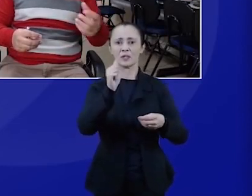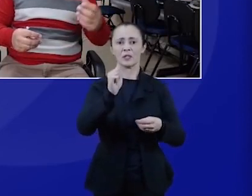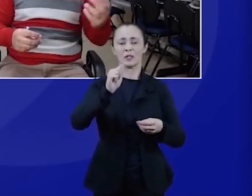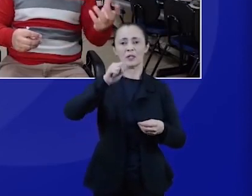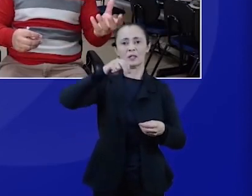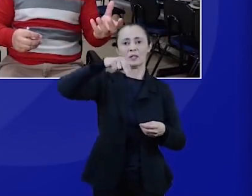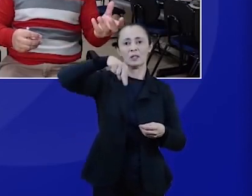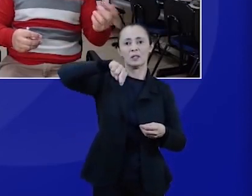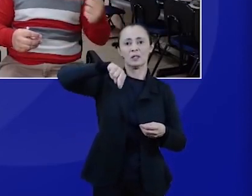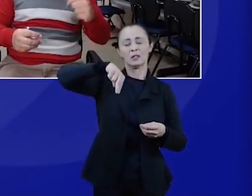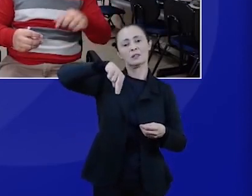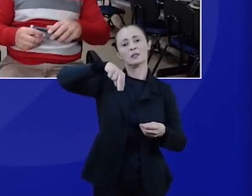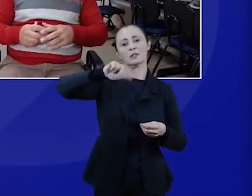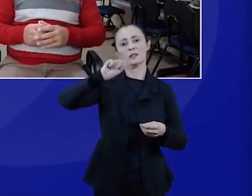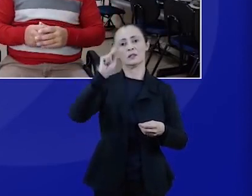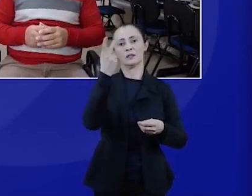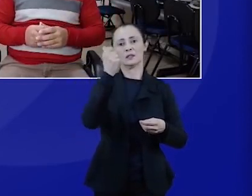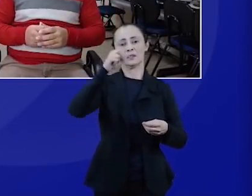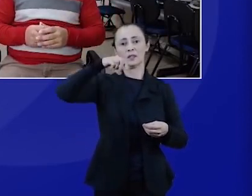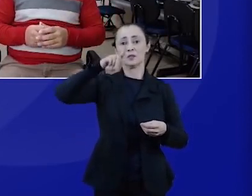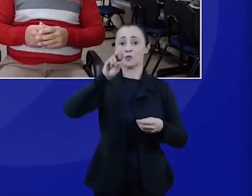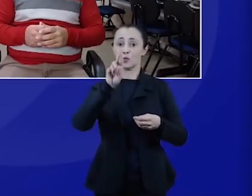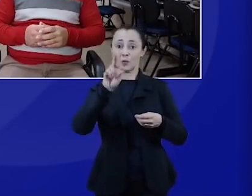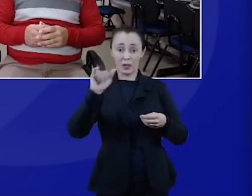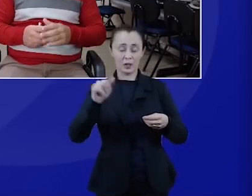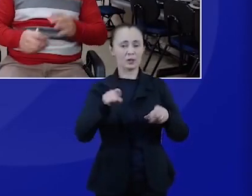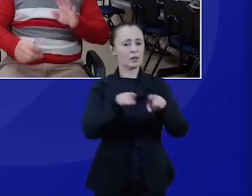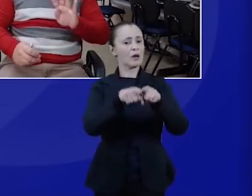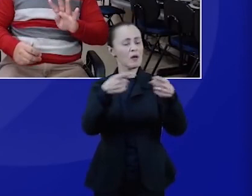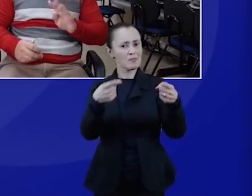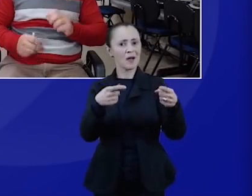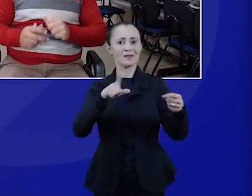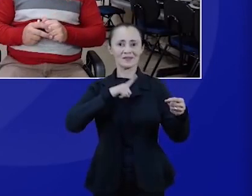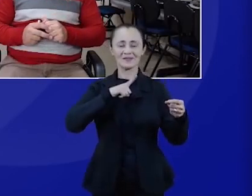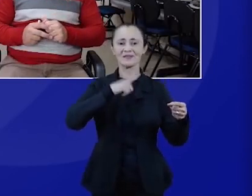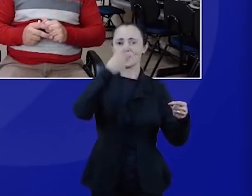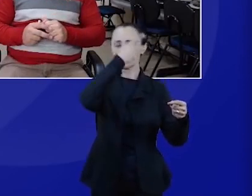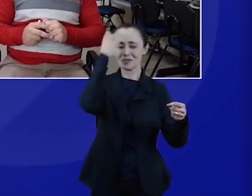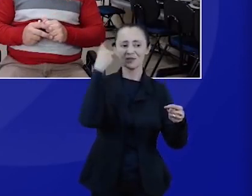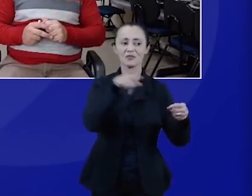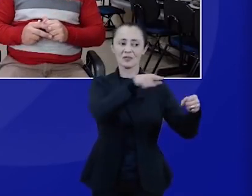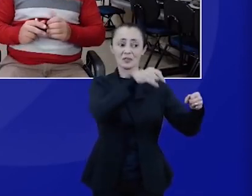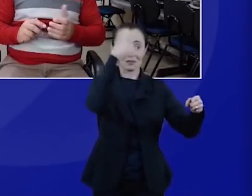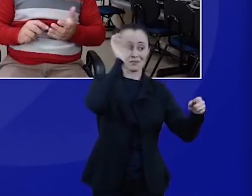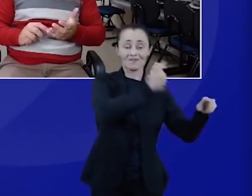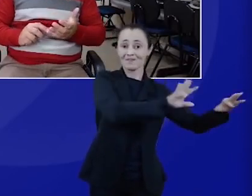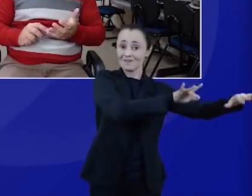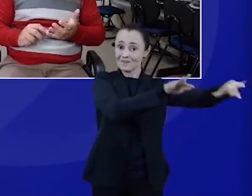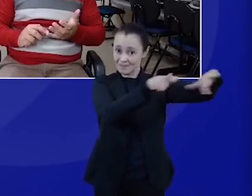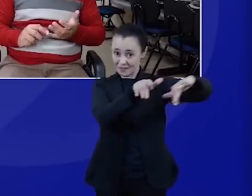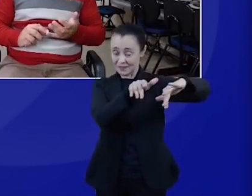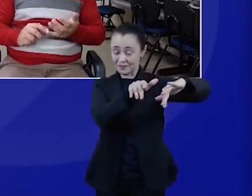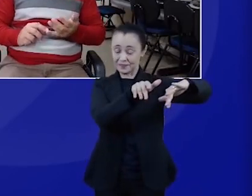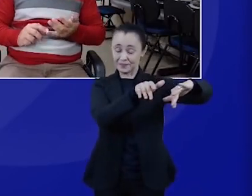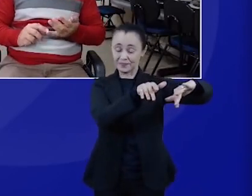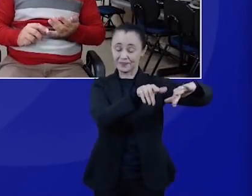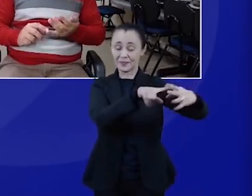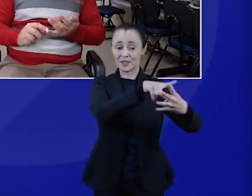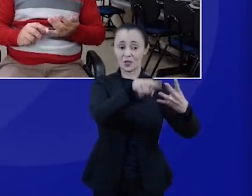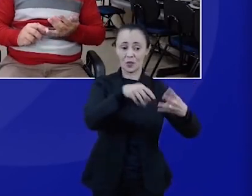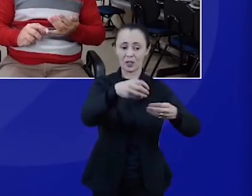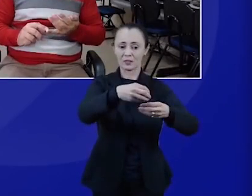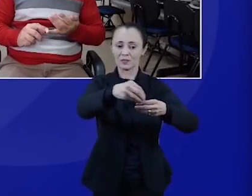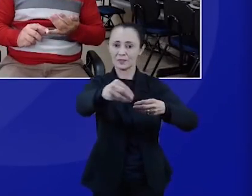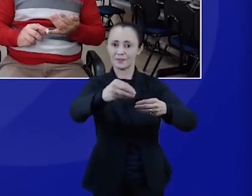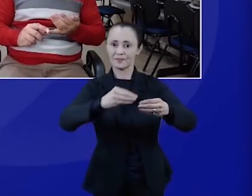atende a população que é oriunda do campo. E nós temos 4 extensões. Nós conhecemos